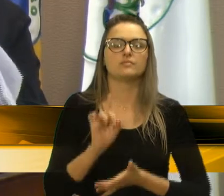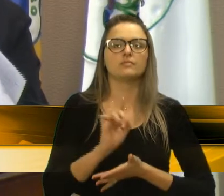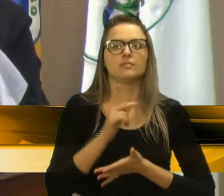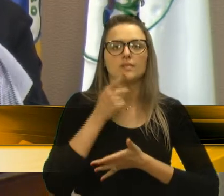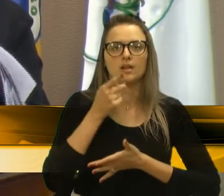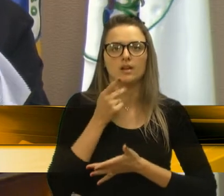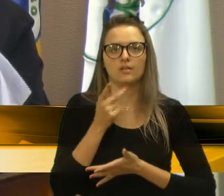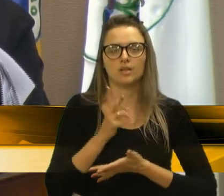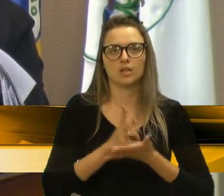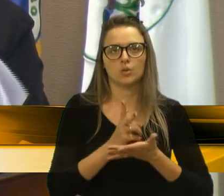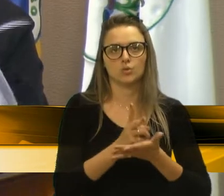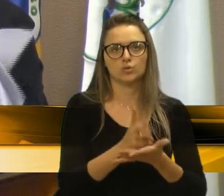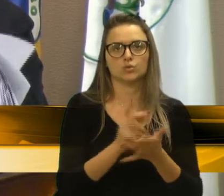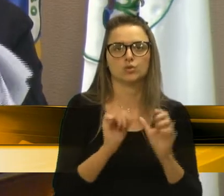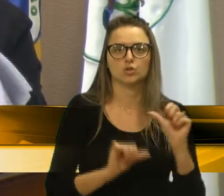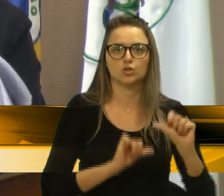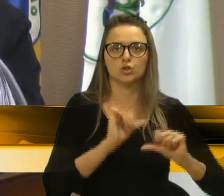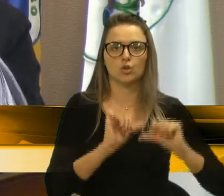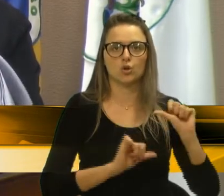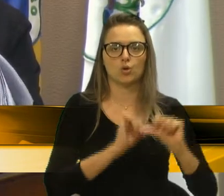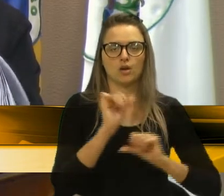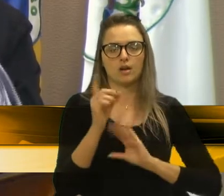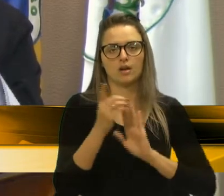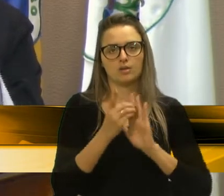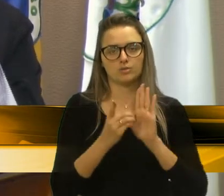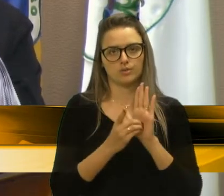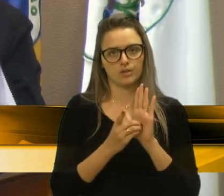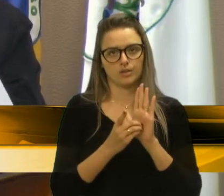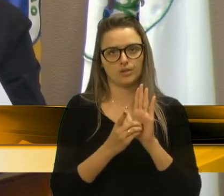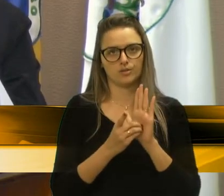né, de alterar o decreto,